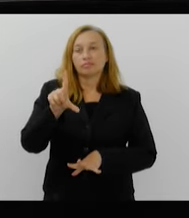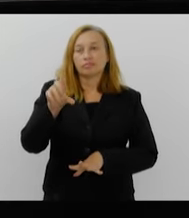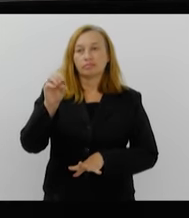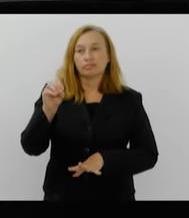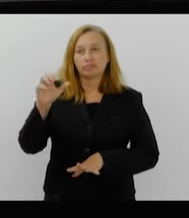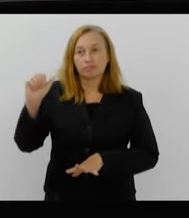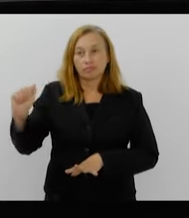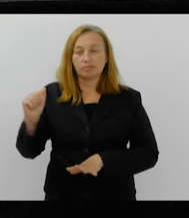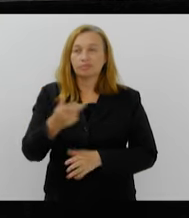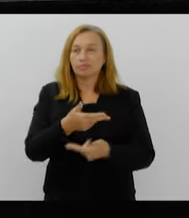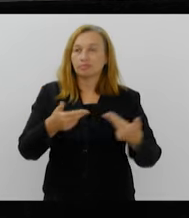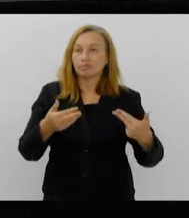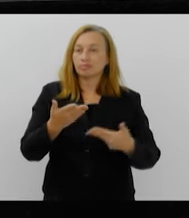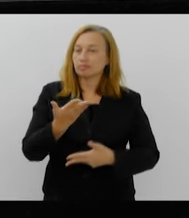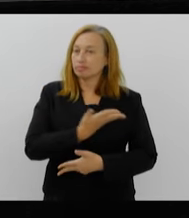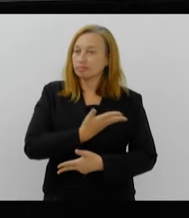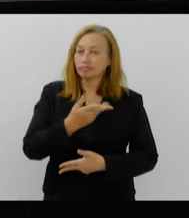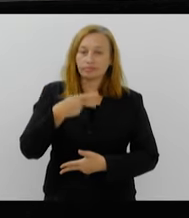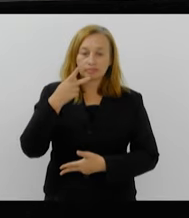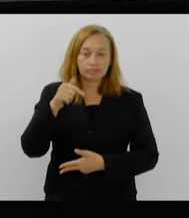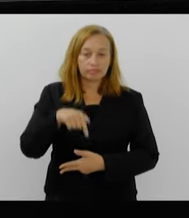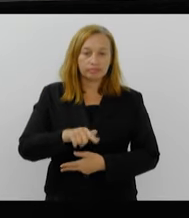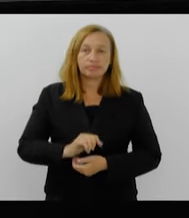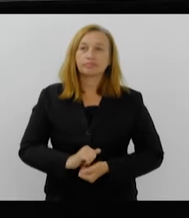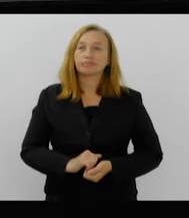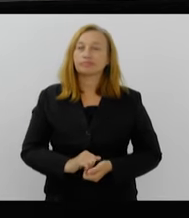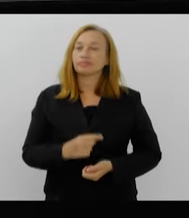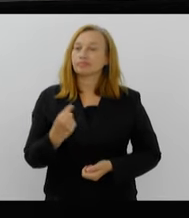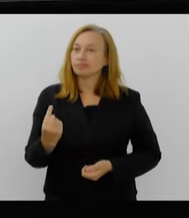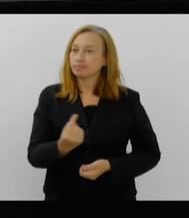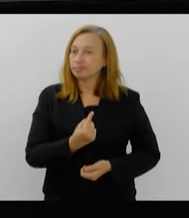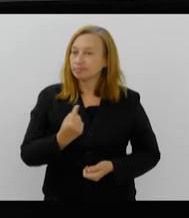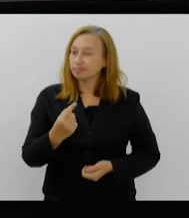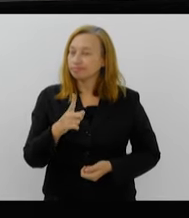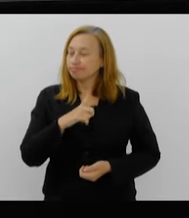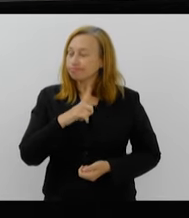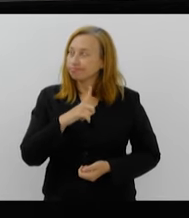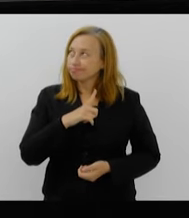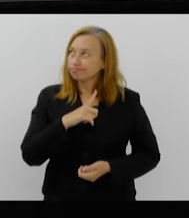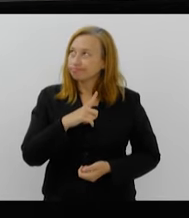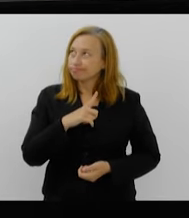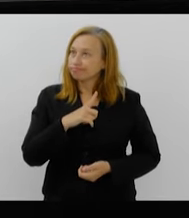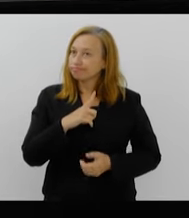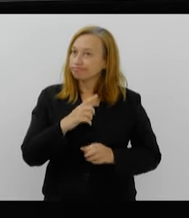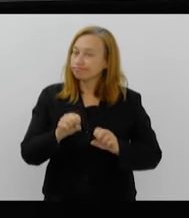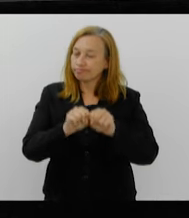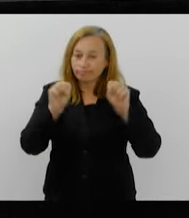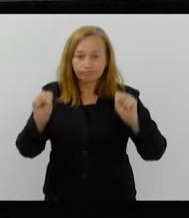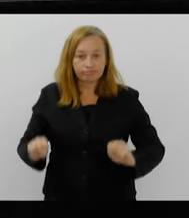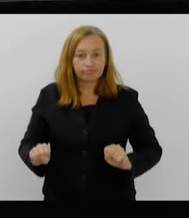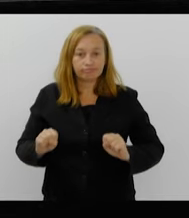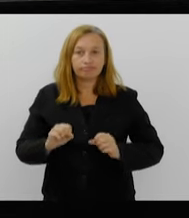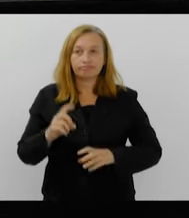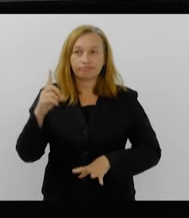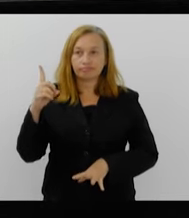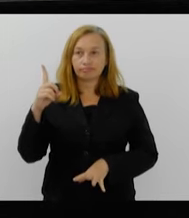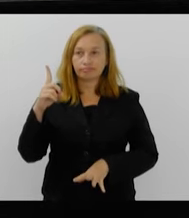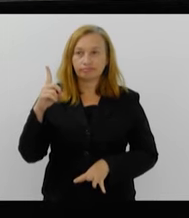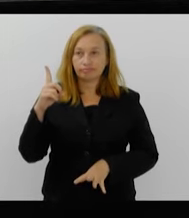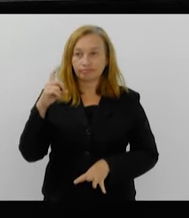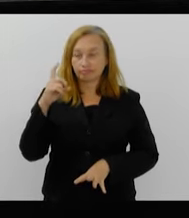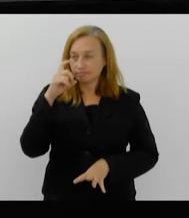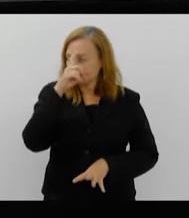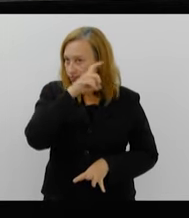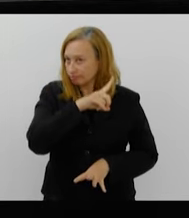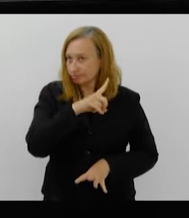Muitos colegas aqui colocaram que nós temos um sistema deficitário, e isso é uma verdade,